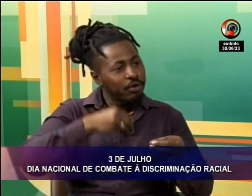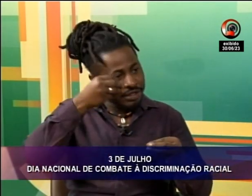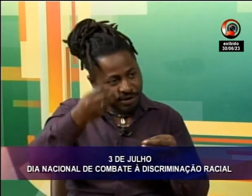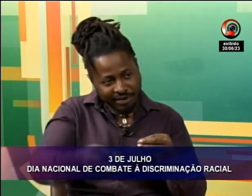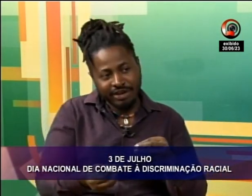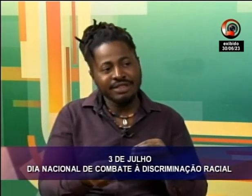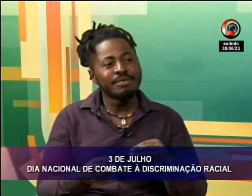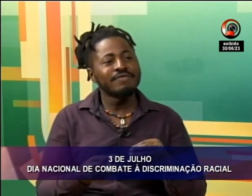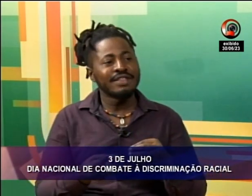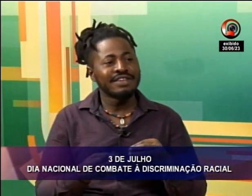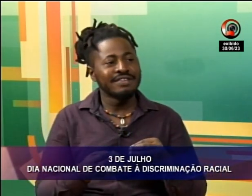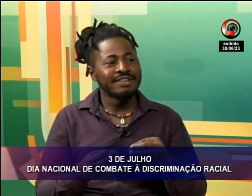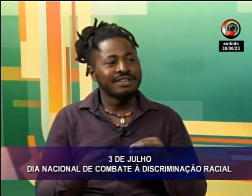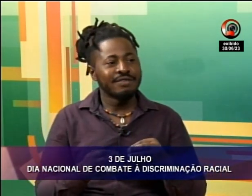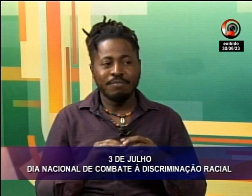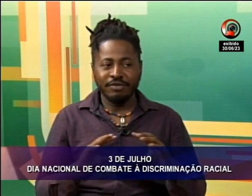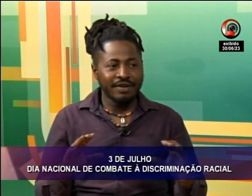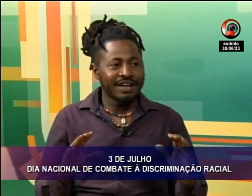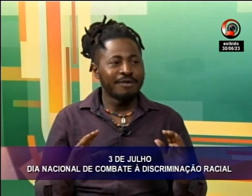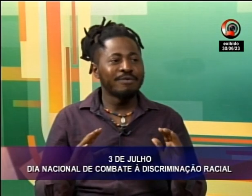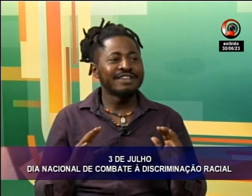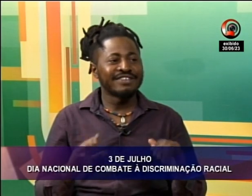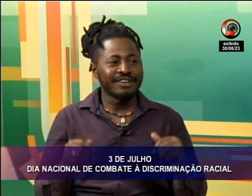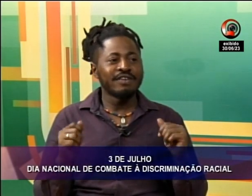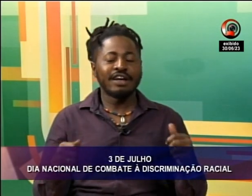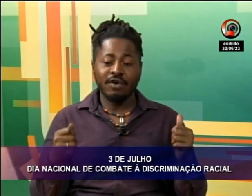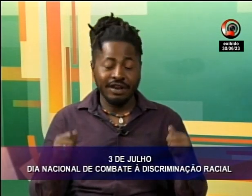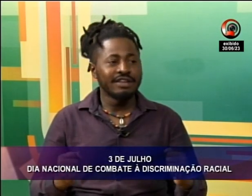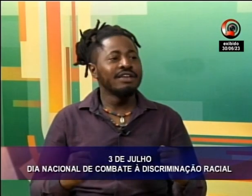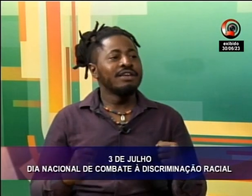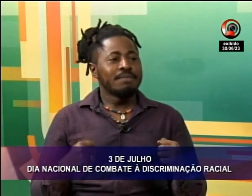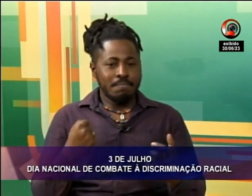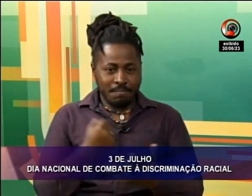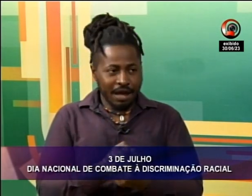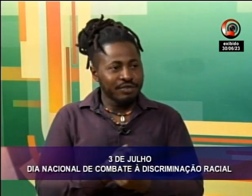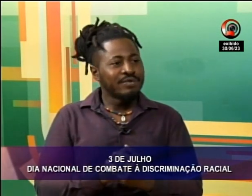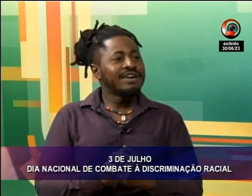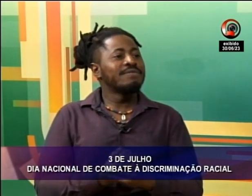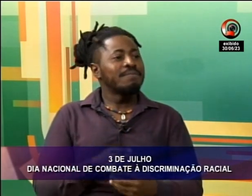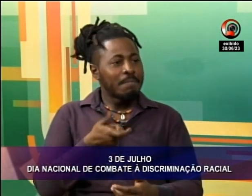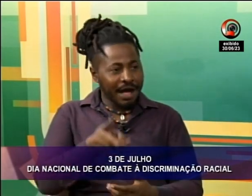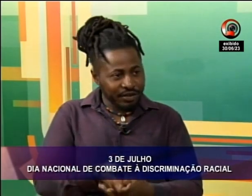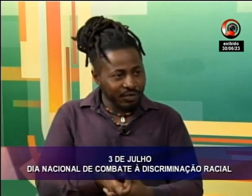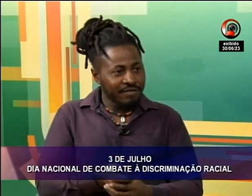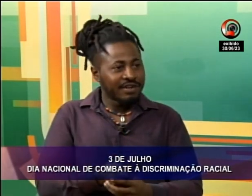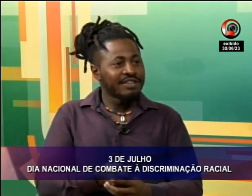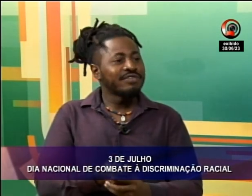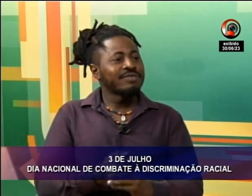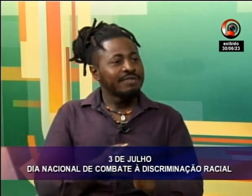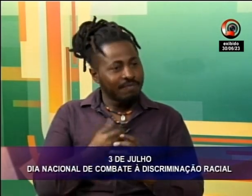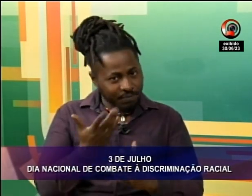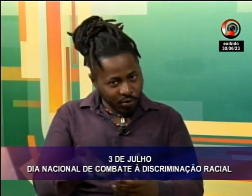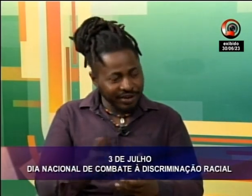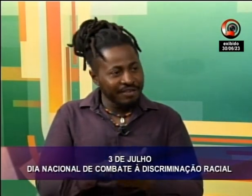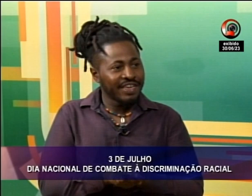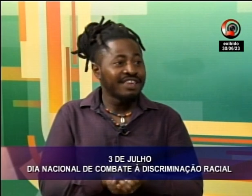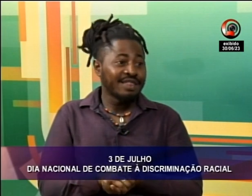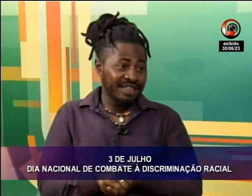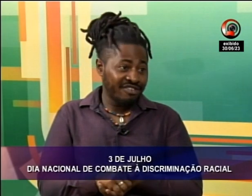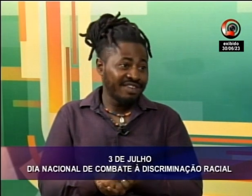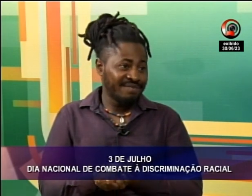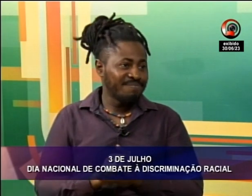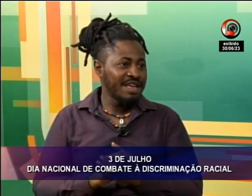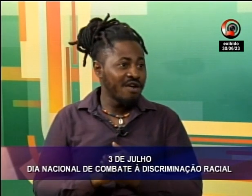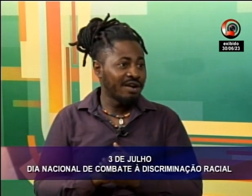e mostrar o que já estamos fazendo. Não pode ficar na comemoração, tem que ficar no, olha, mais um ano, mais um avanço. E o ano que vem